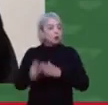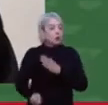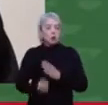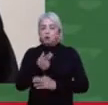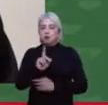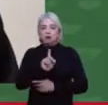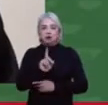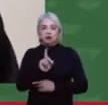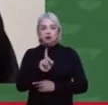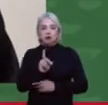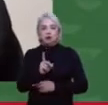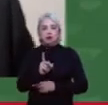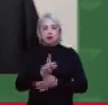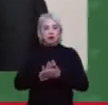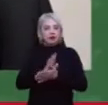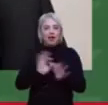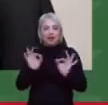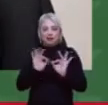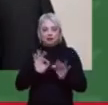ocorra de maneira nenhuma.